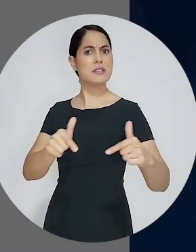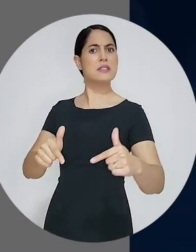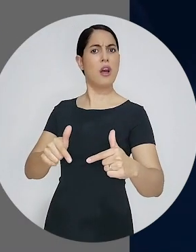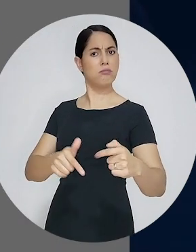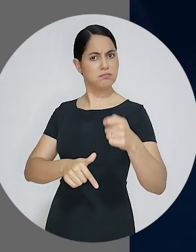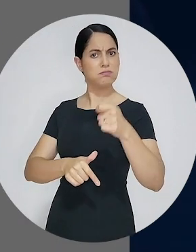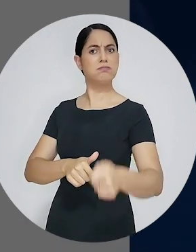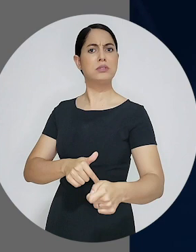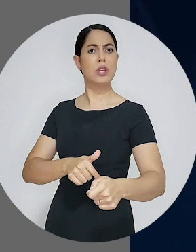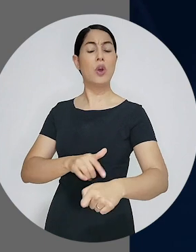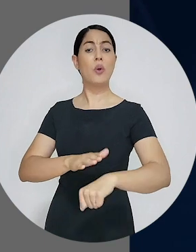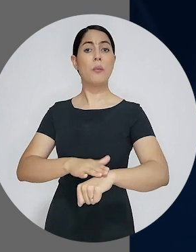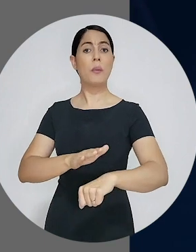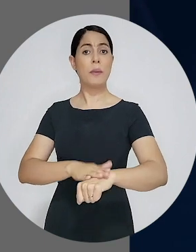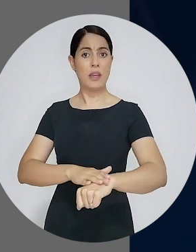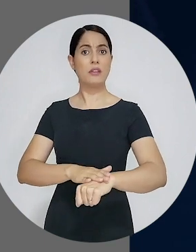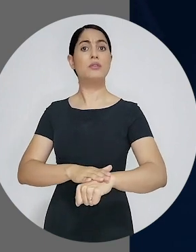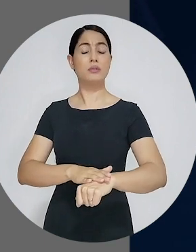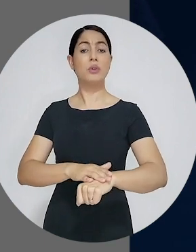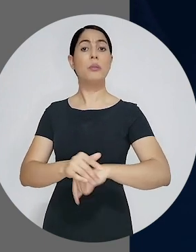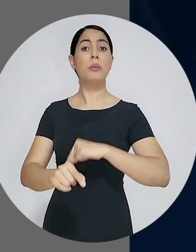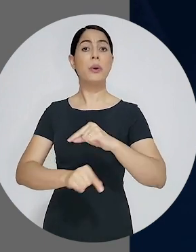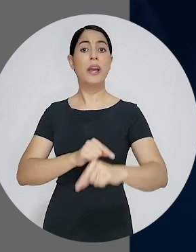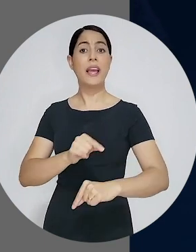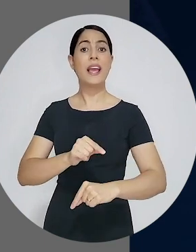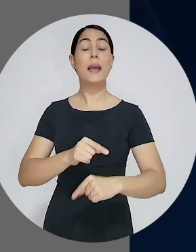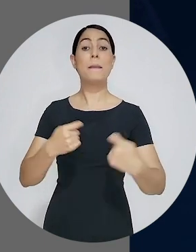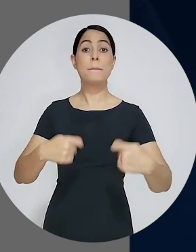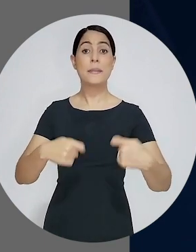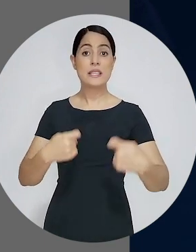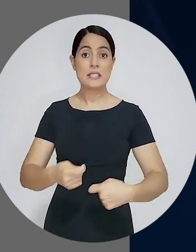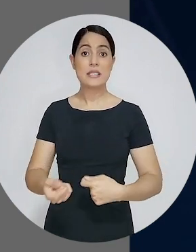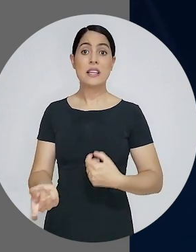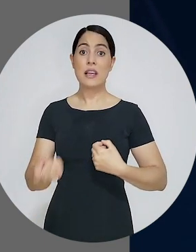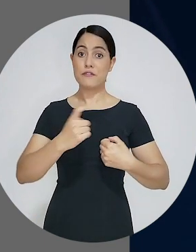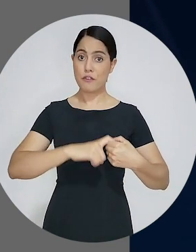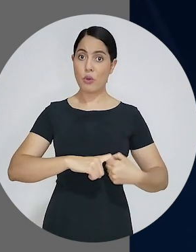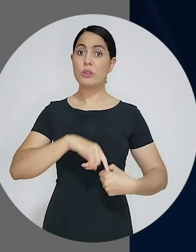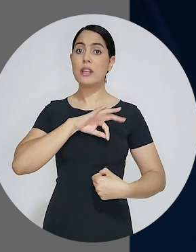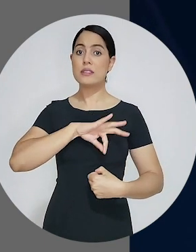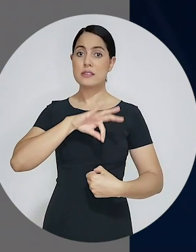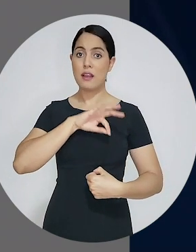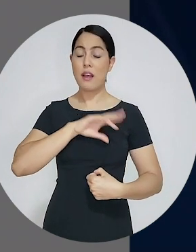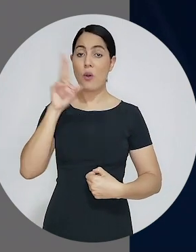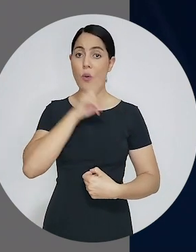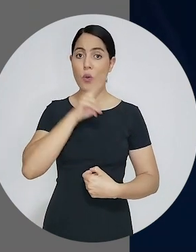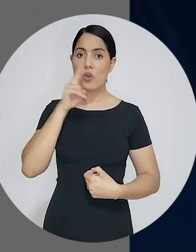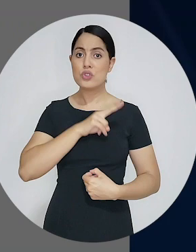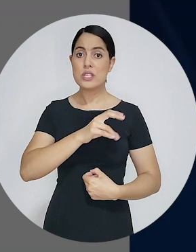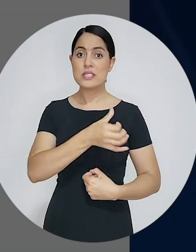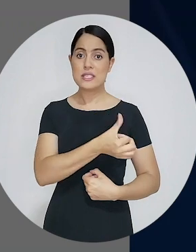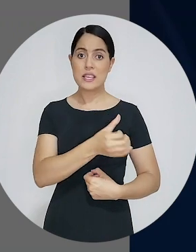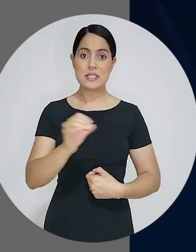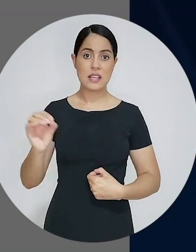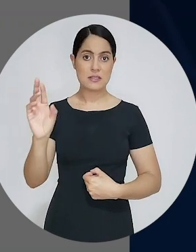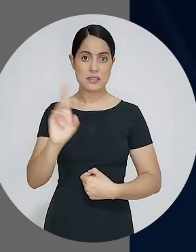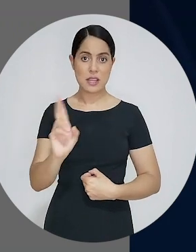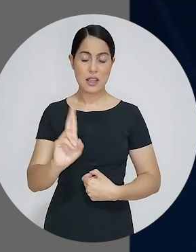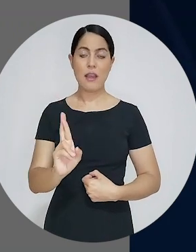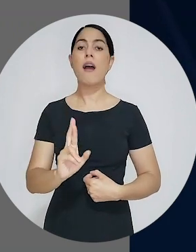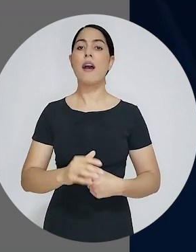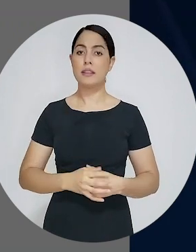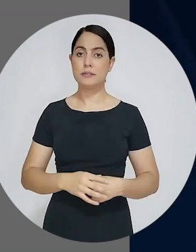retomada e a ampliação do auxílio emergencial no valor de R$ 600, o retorno do Conselho Nacional de Segurança Alimentar